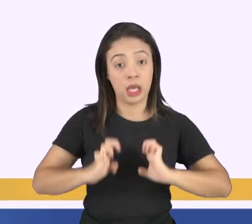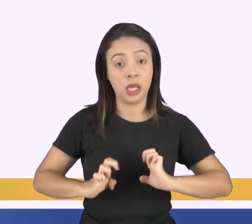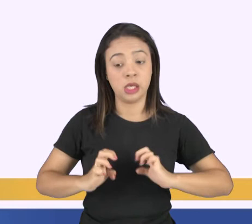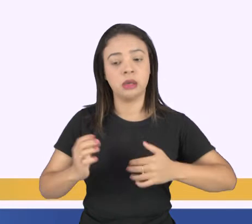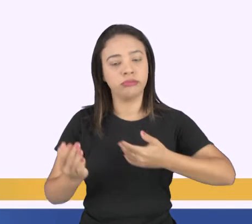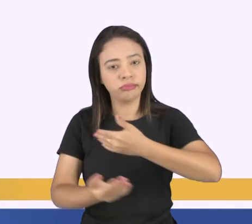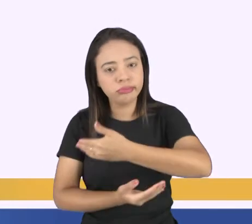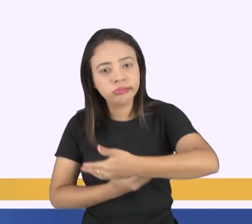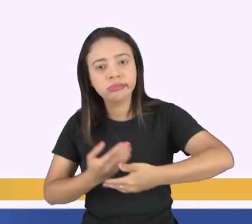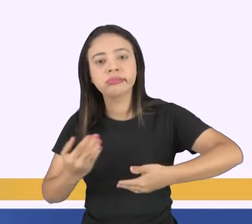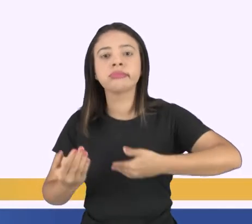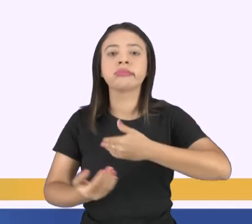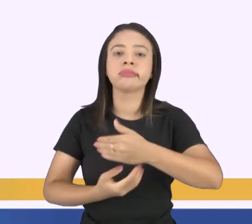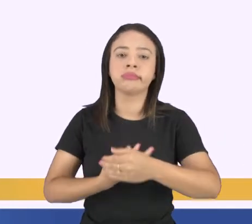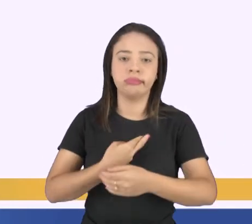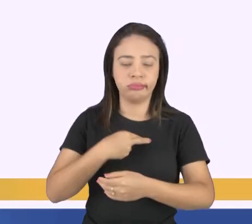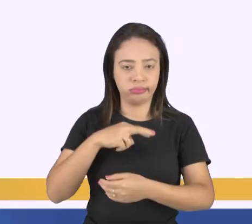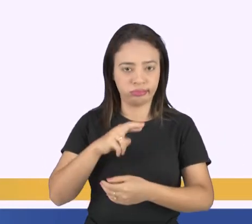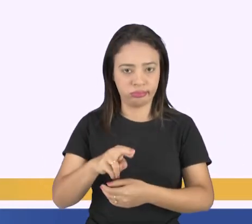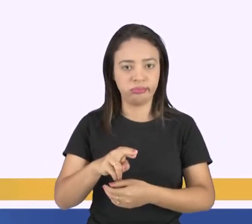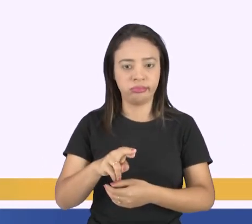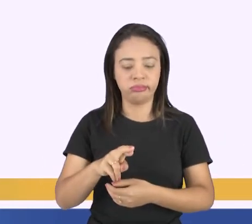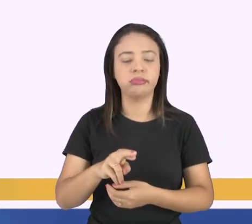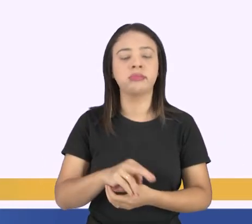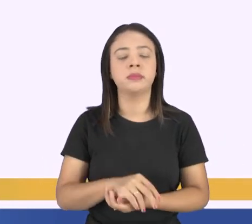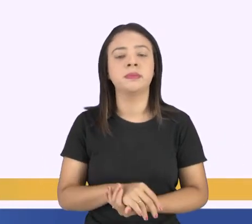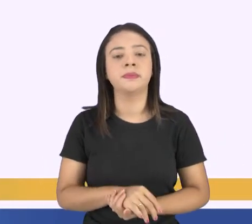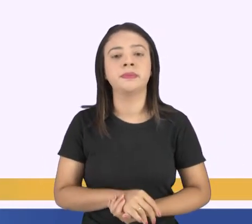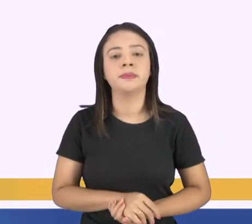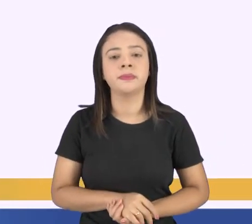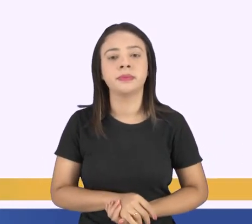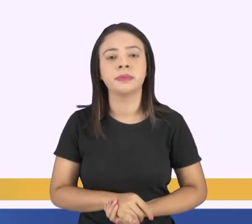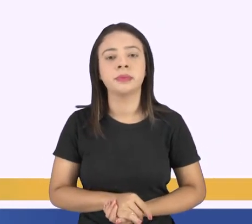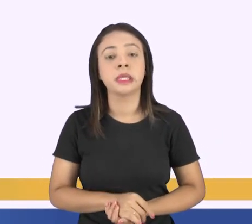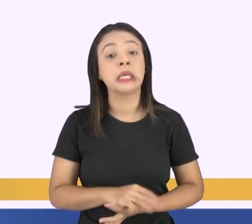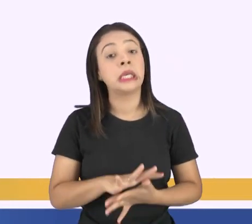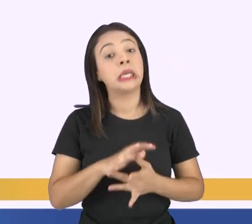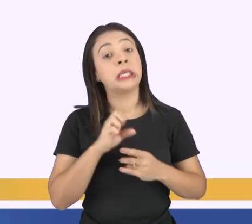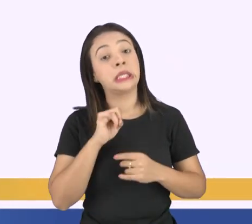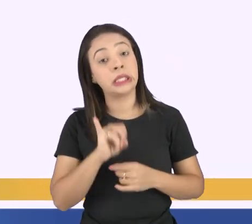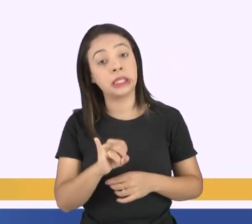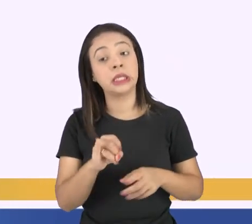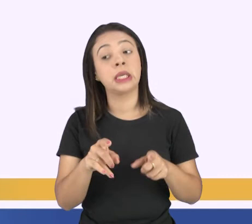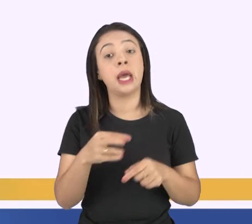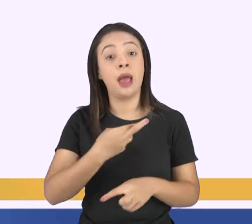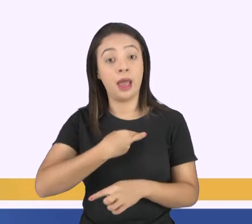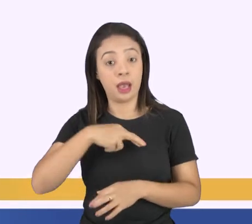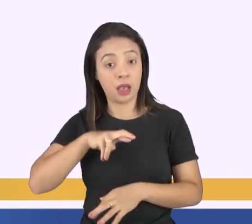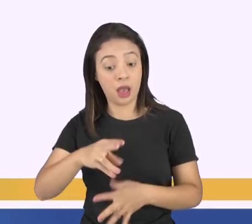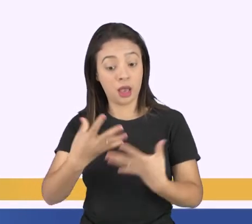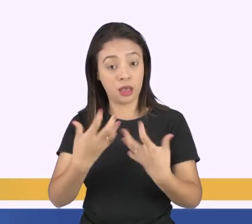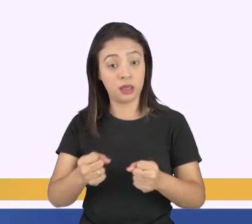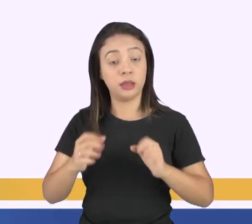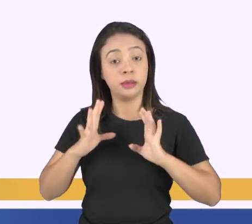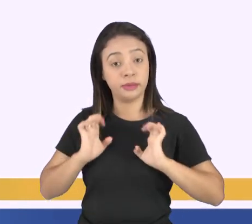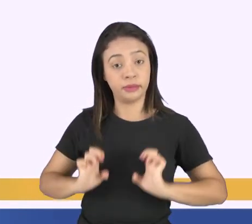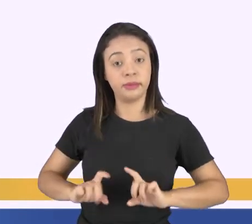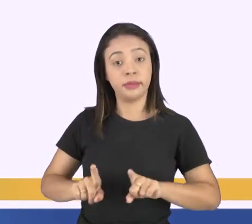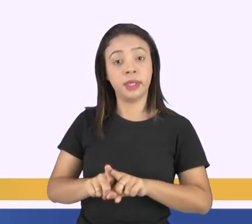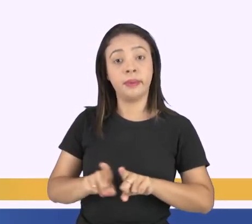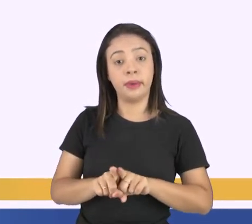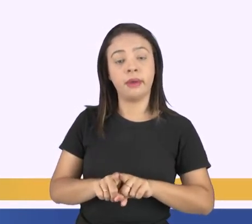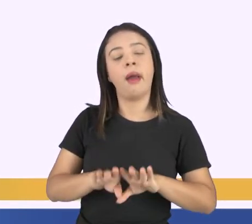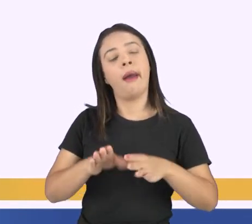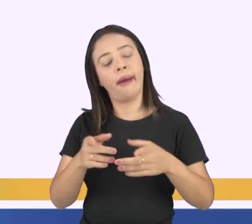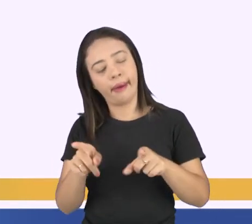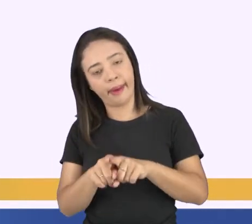entender, independente da sociedade, desde que ela também esteja dentro desse padrão de ética, né, de aceitação da ética, e